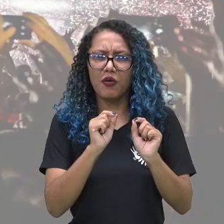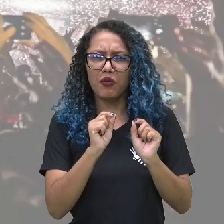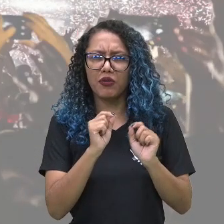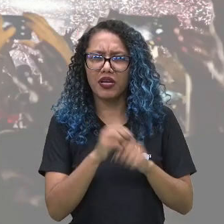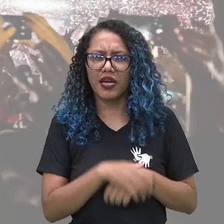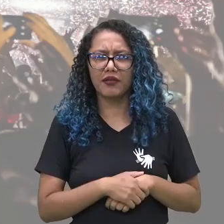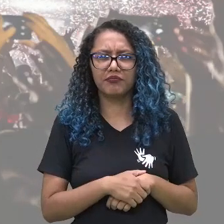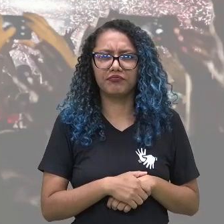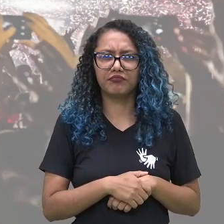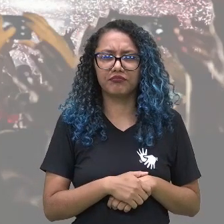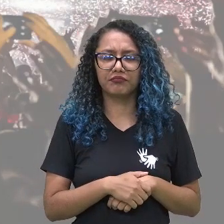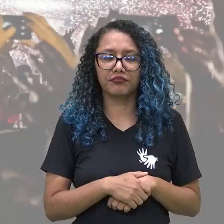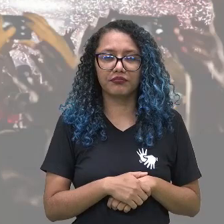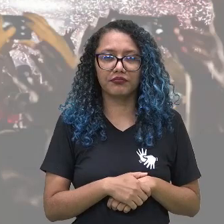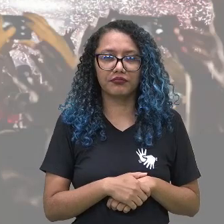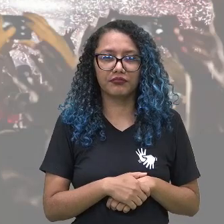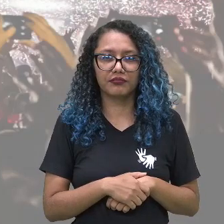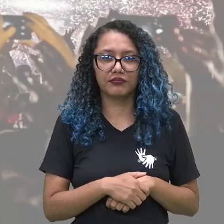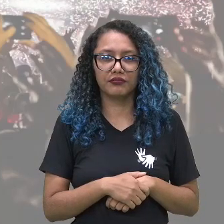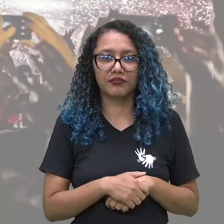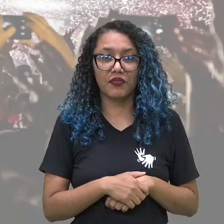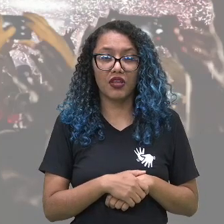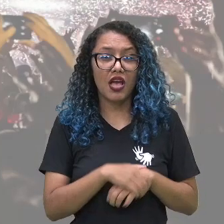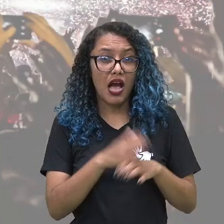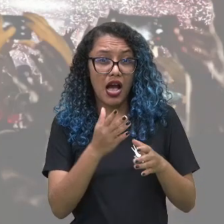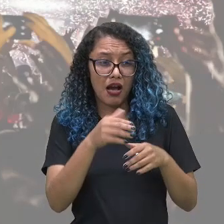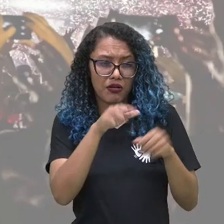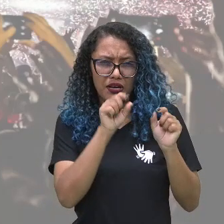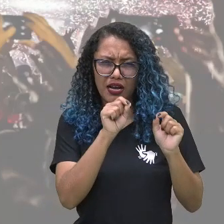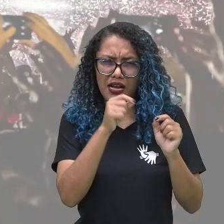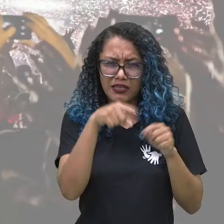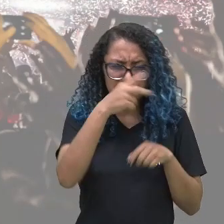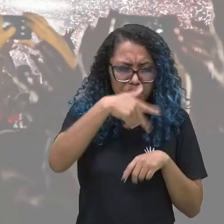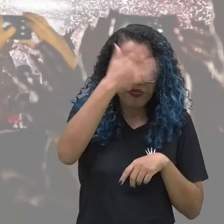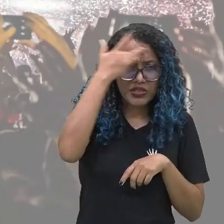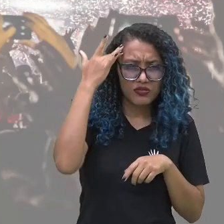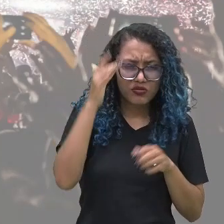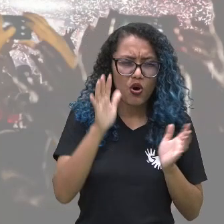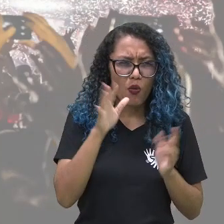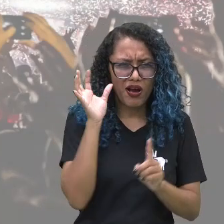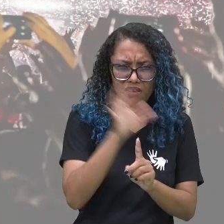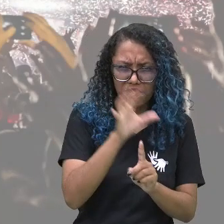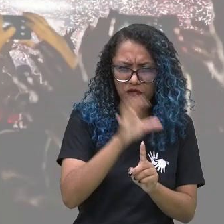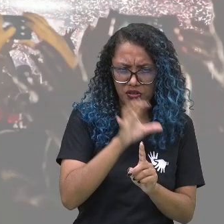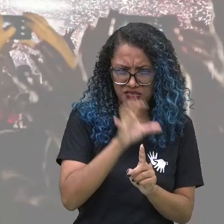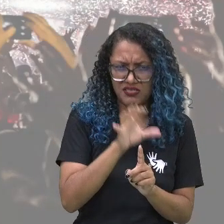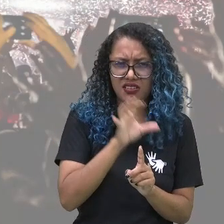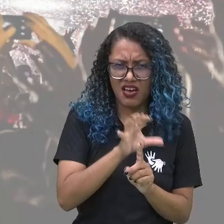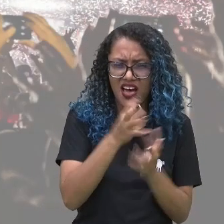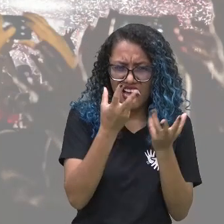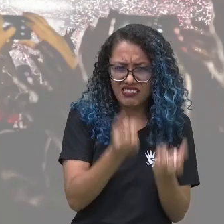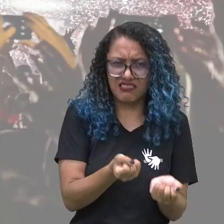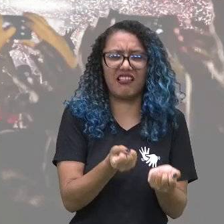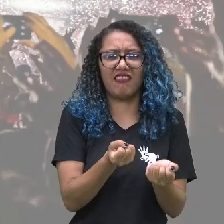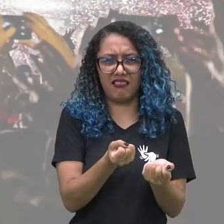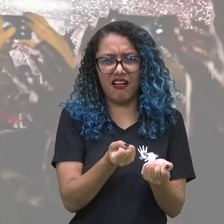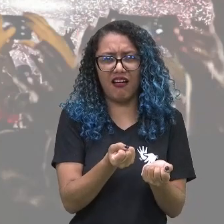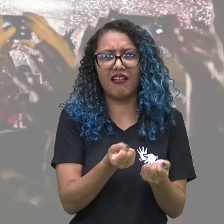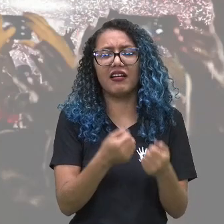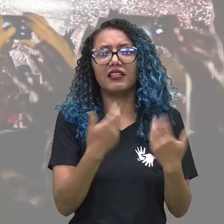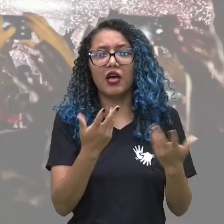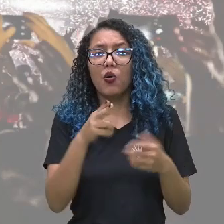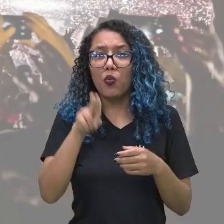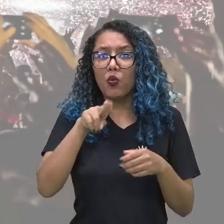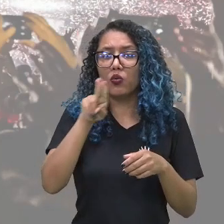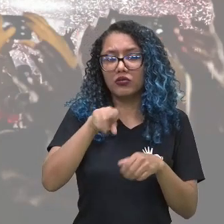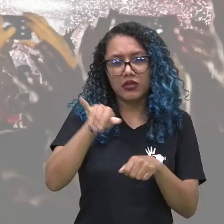conquistar, você vai buscar para o seu lado, como é que você vai colocar, trazer para